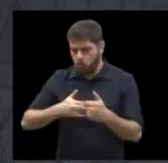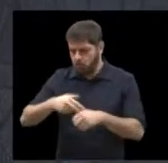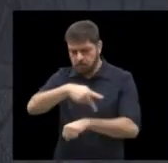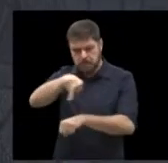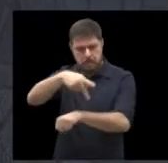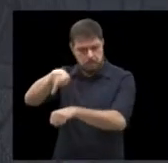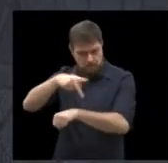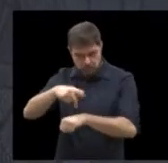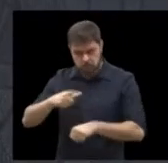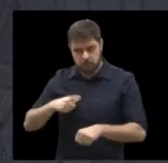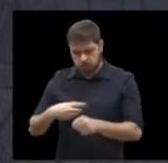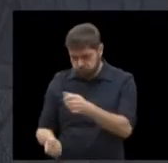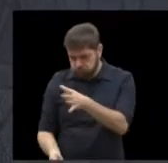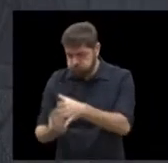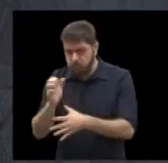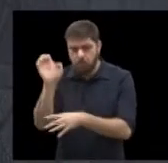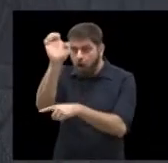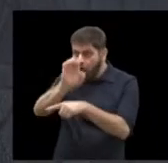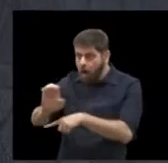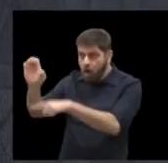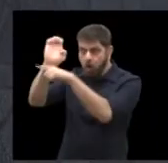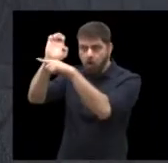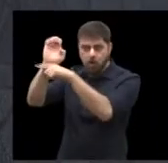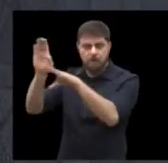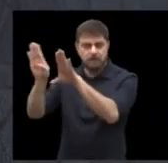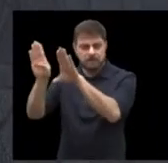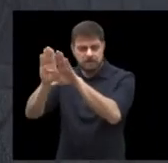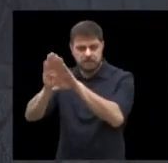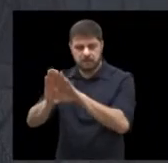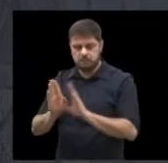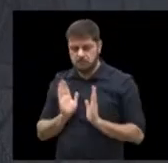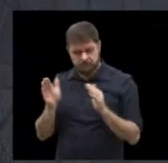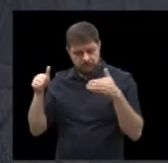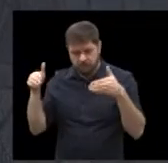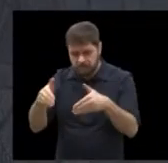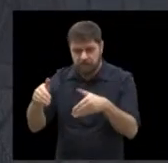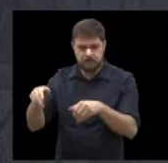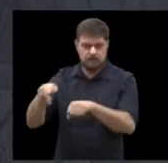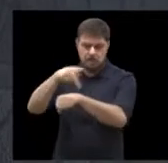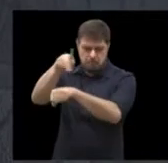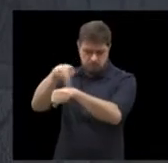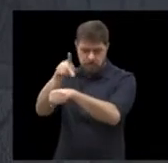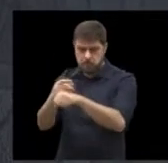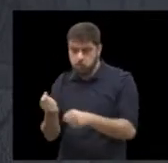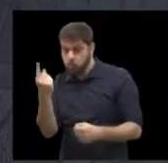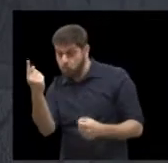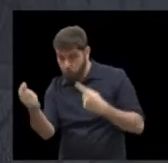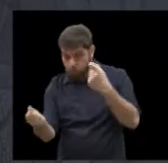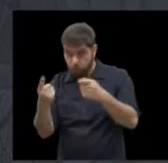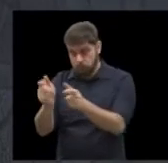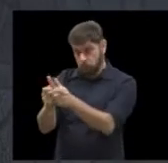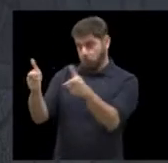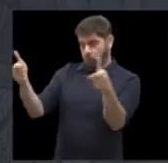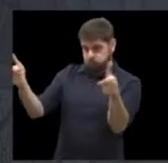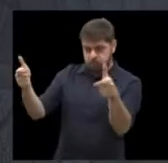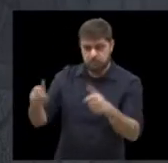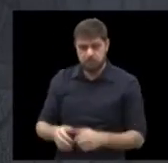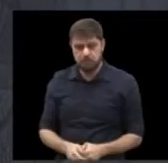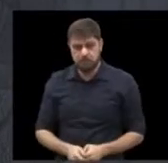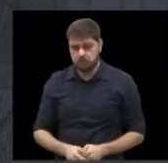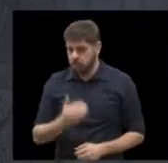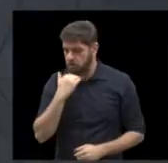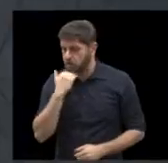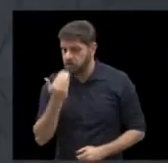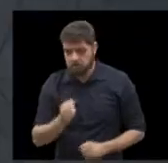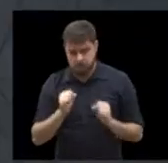lugar, pode pegar na Europa, tem uma certa predileção às vezes por alguns países, mas ninguém está